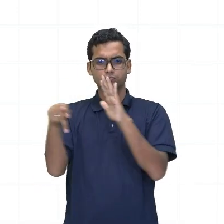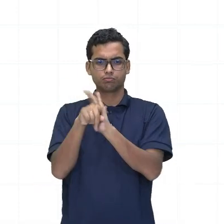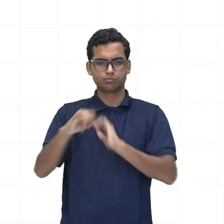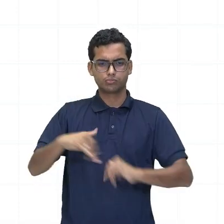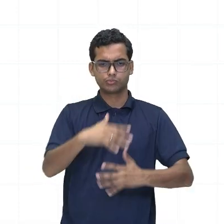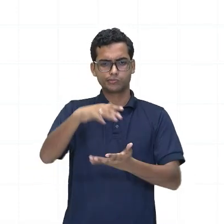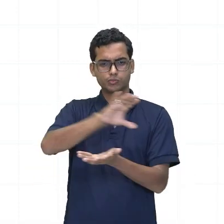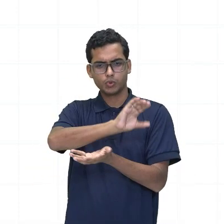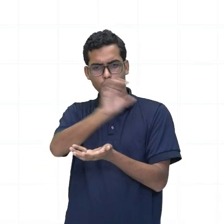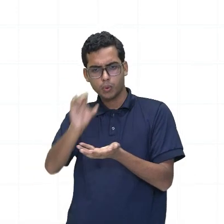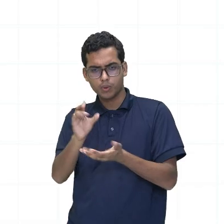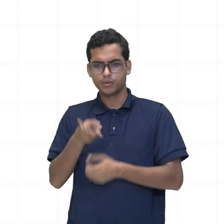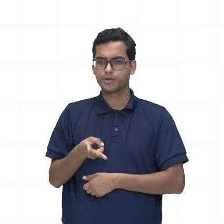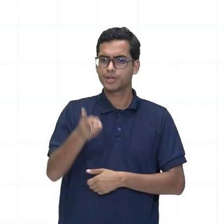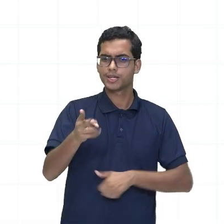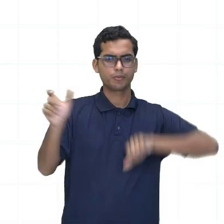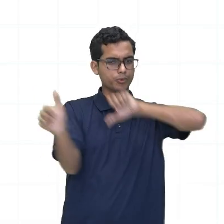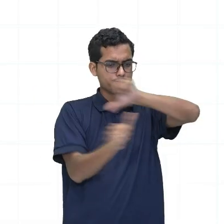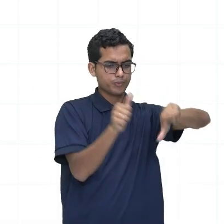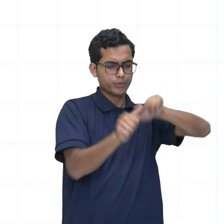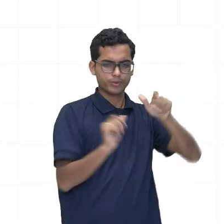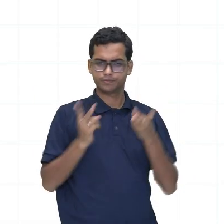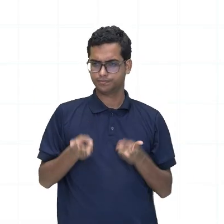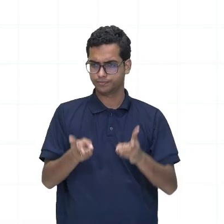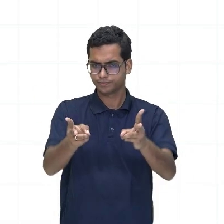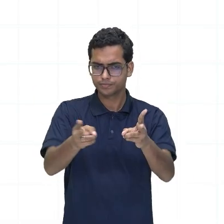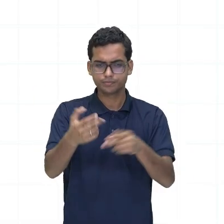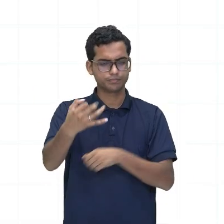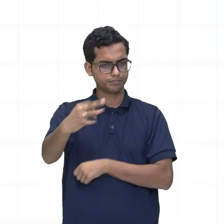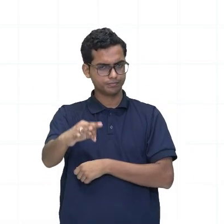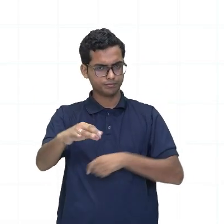modifica constantemente, certo?